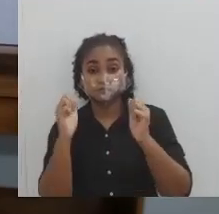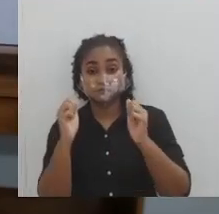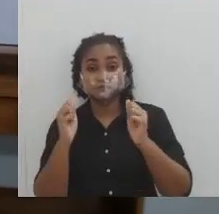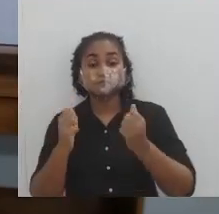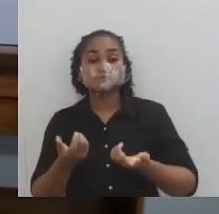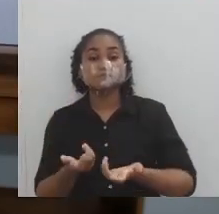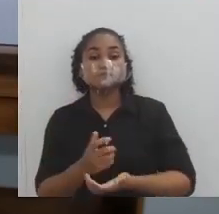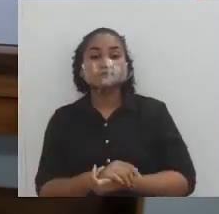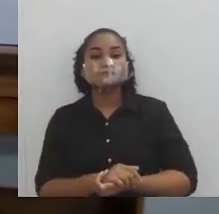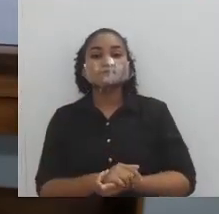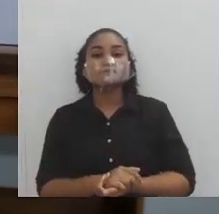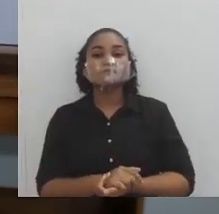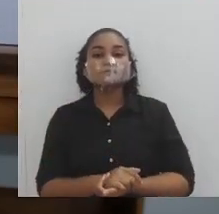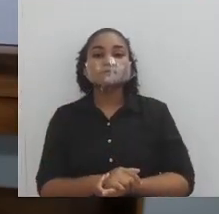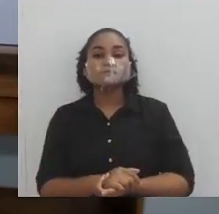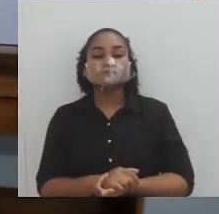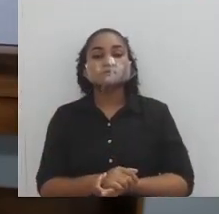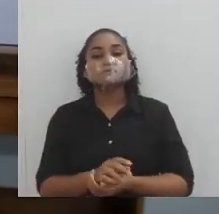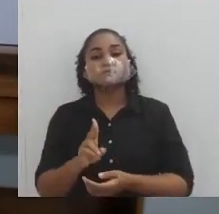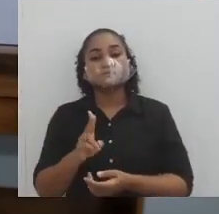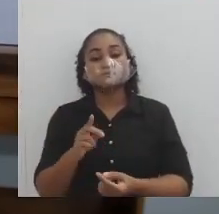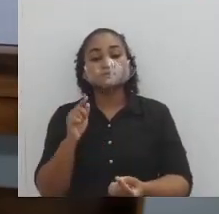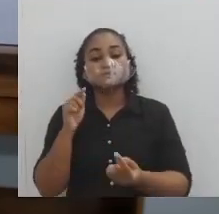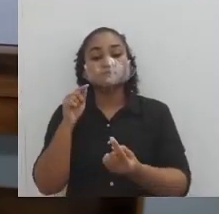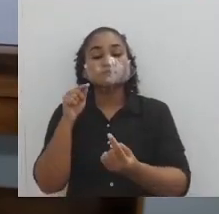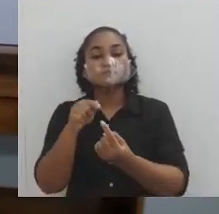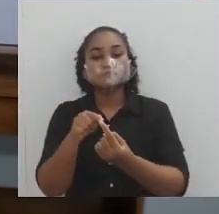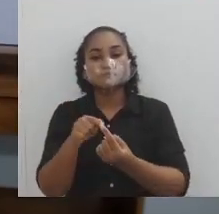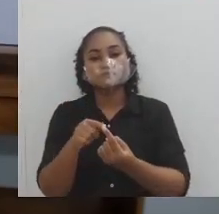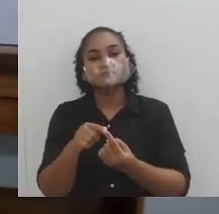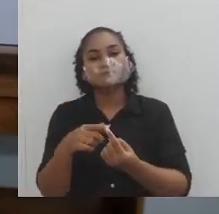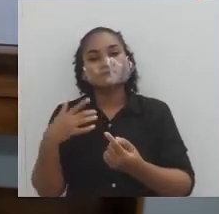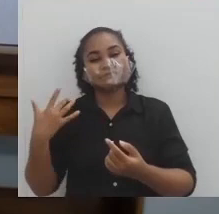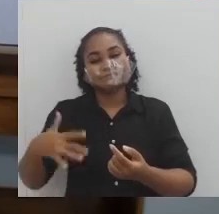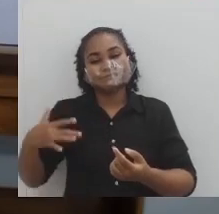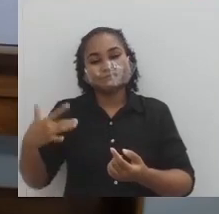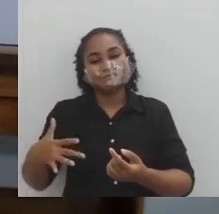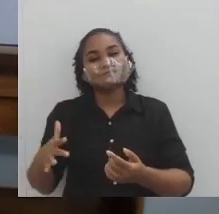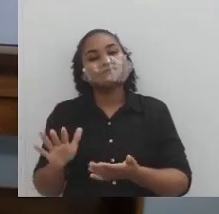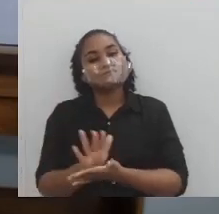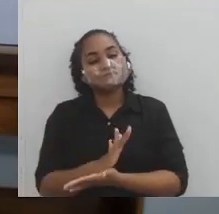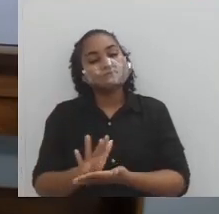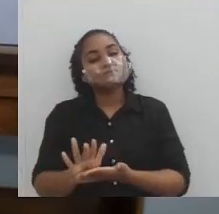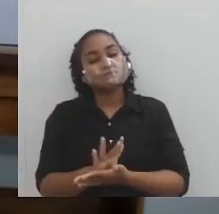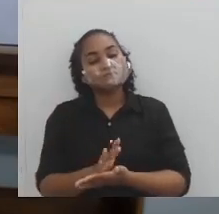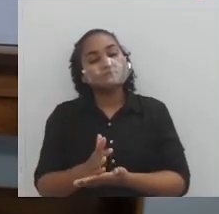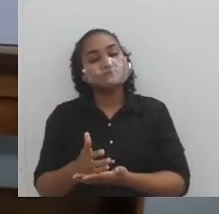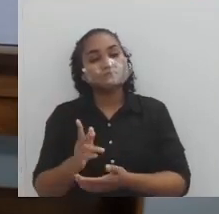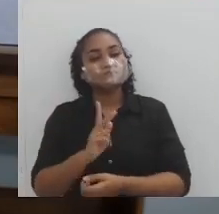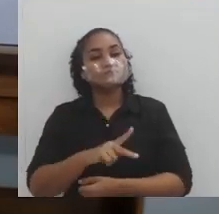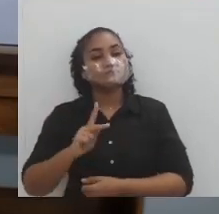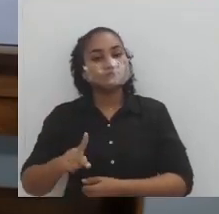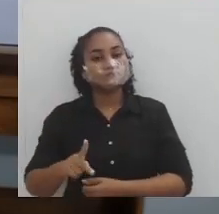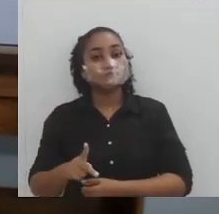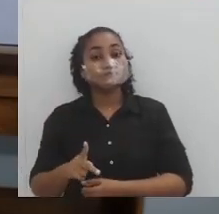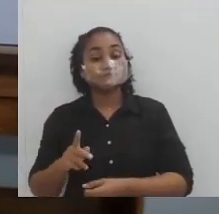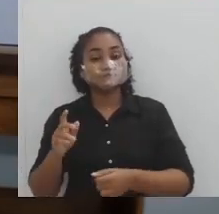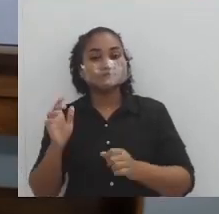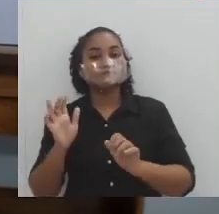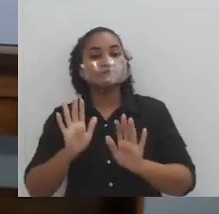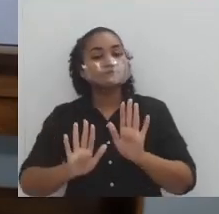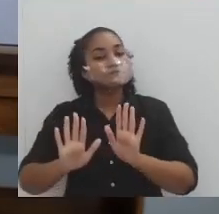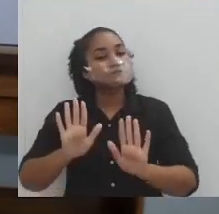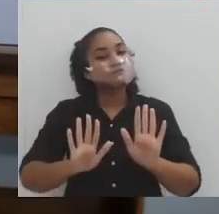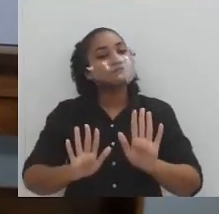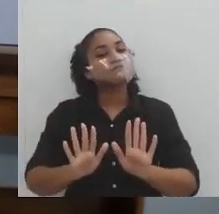é bater na outra pessoa, então, para não machucar. E muitas vezes nós, professores, quando estamos na aula, temos que